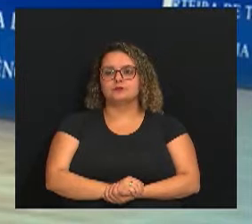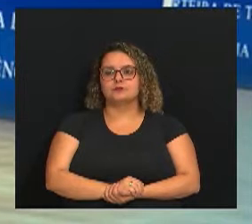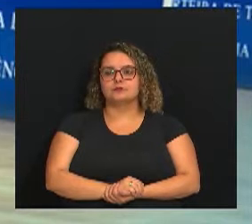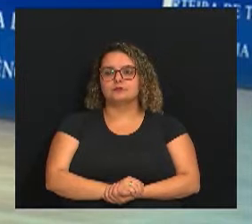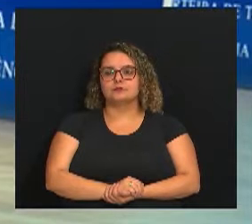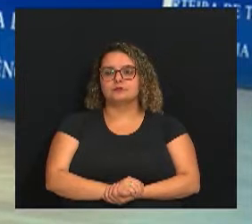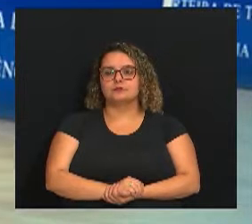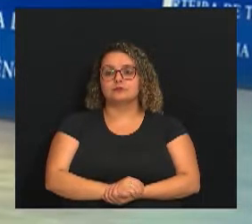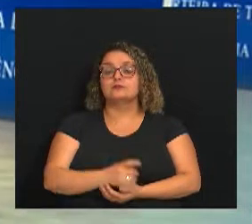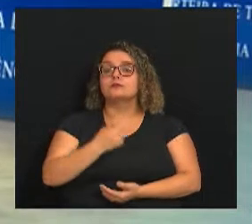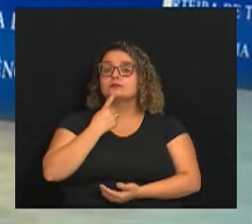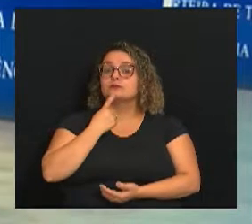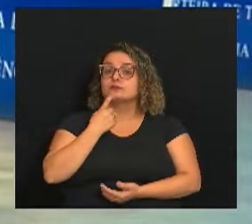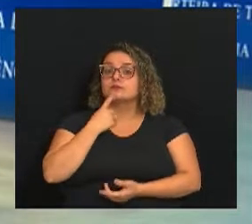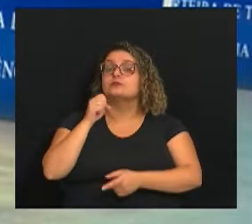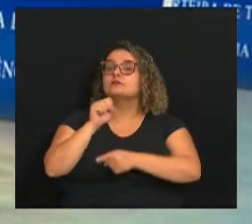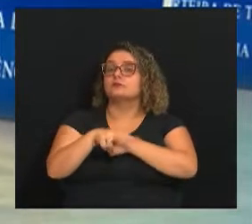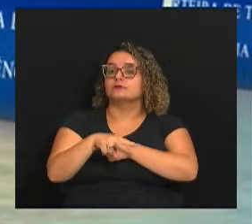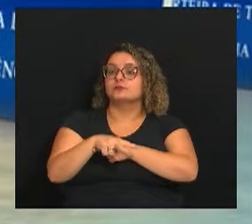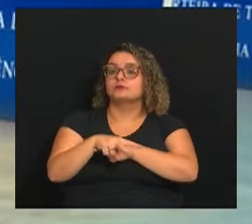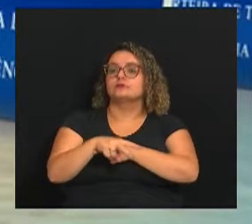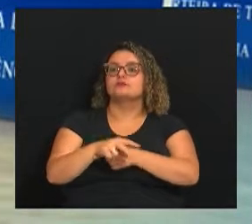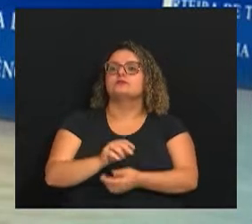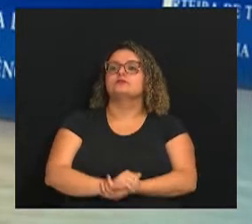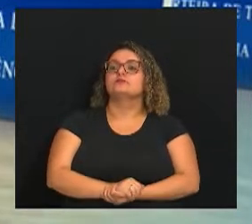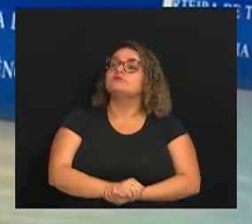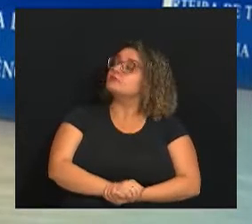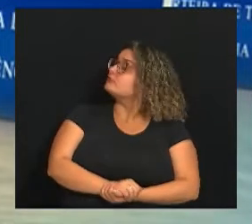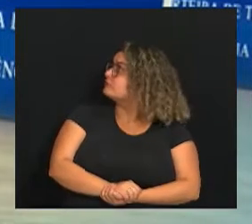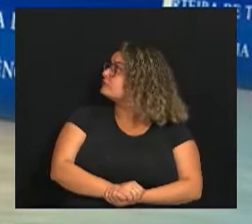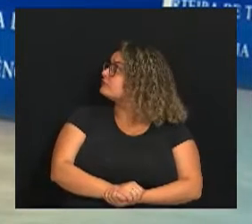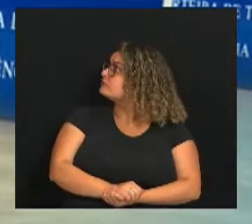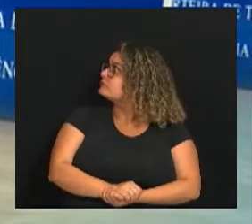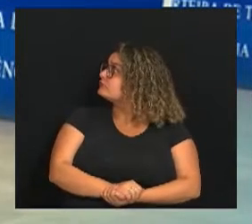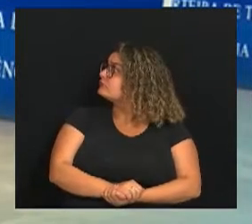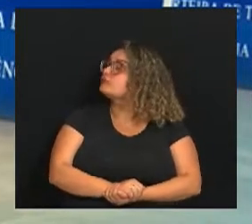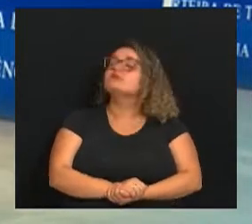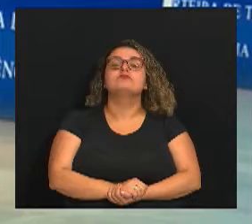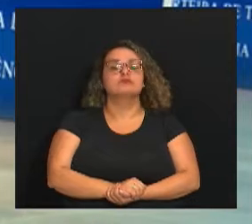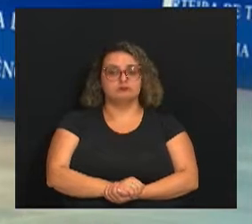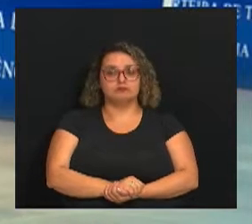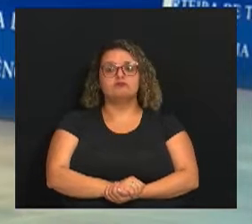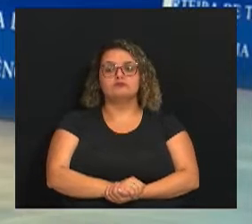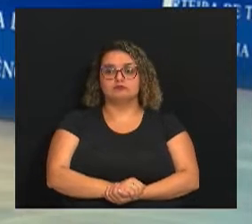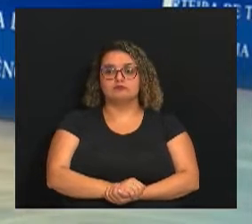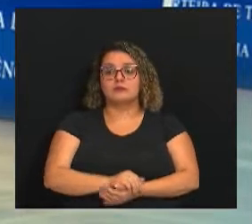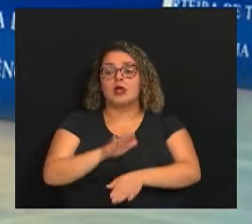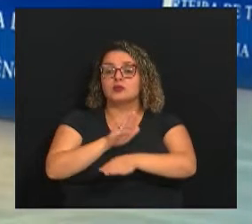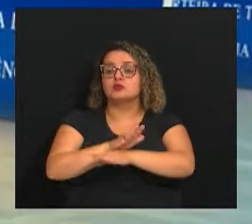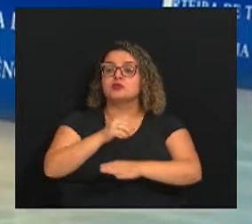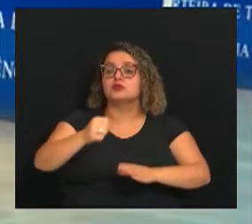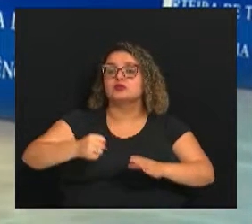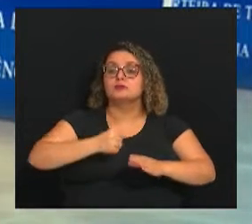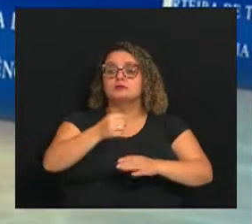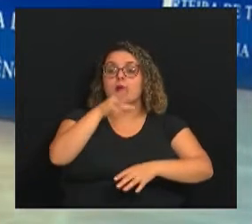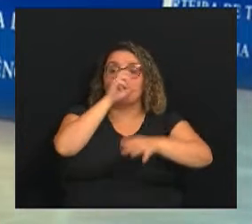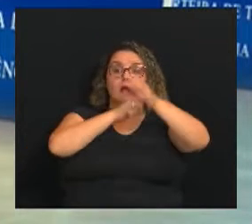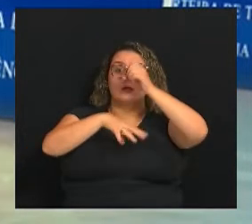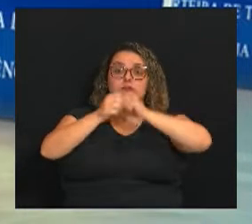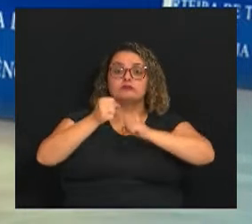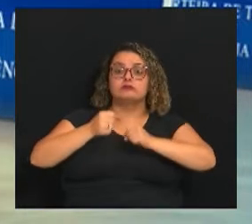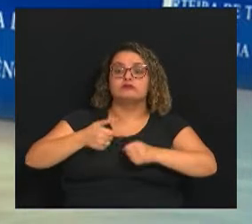Vagas em Campinas para assistente administrativo, licitação, ajudante de cozinha, aprendiz